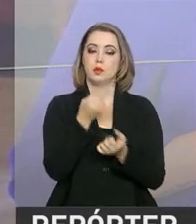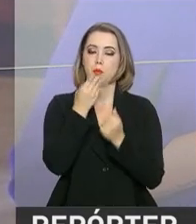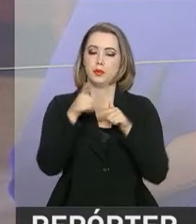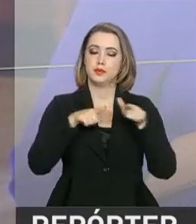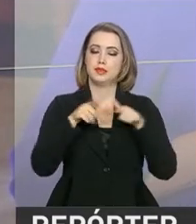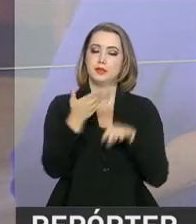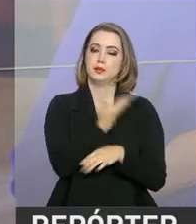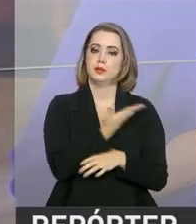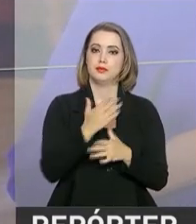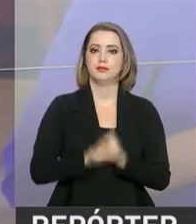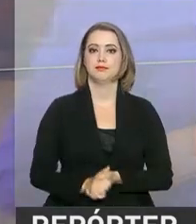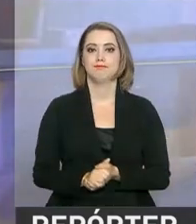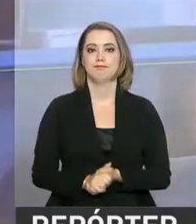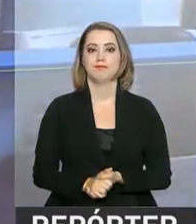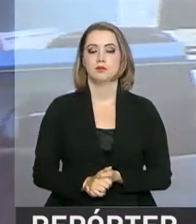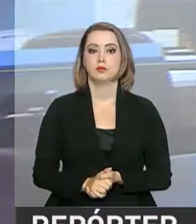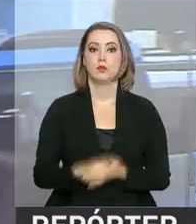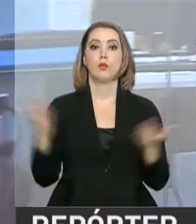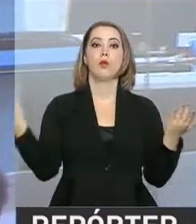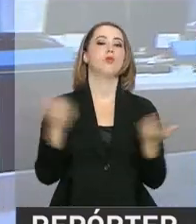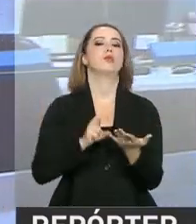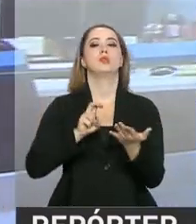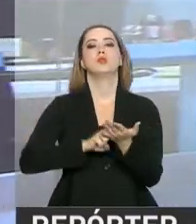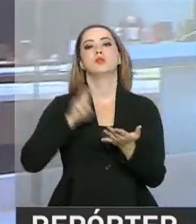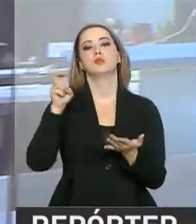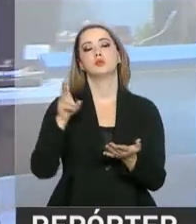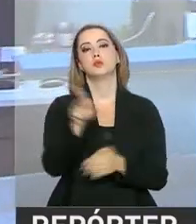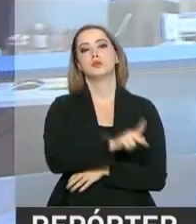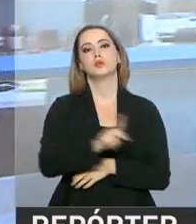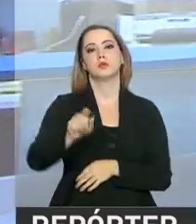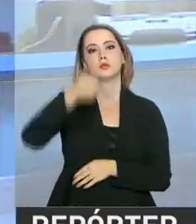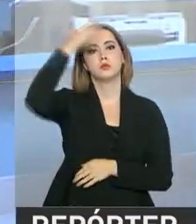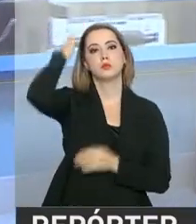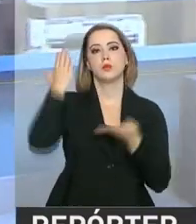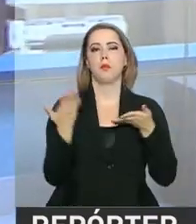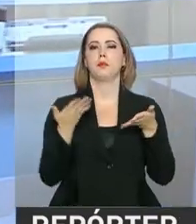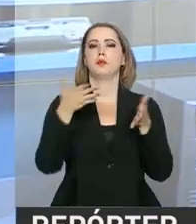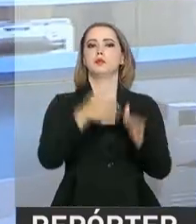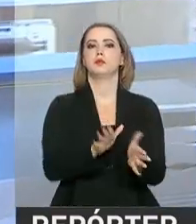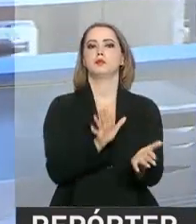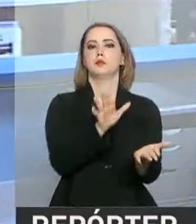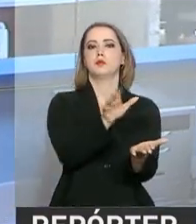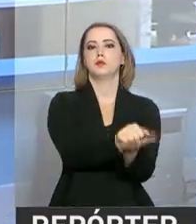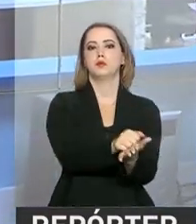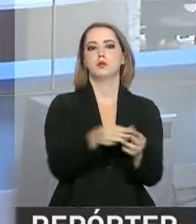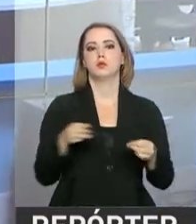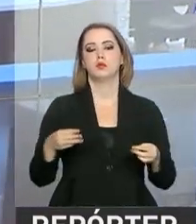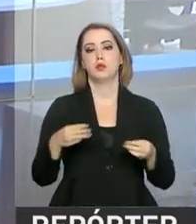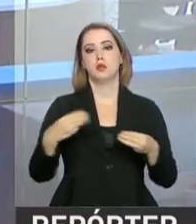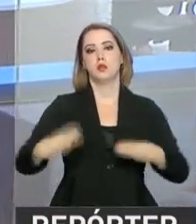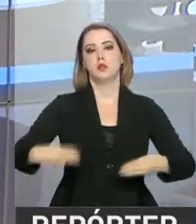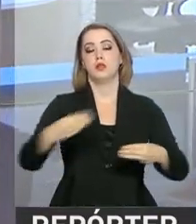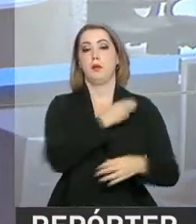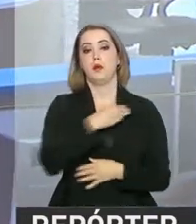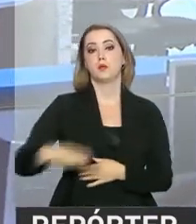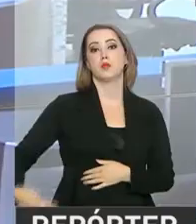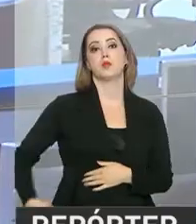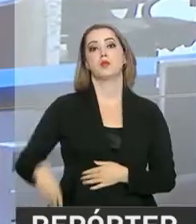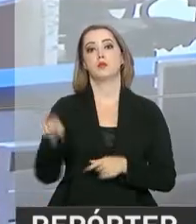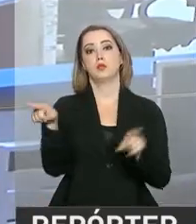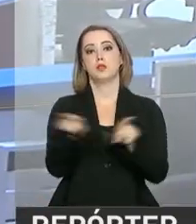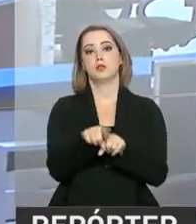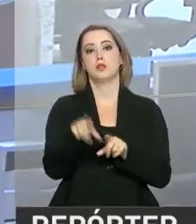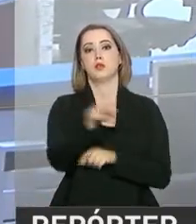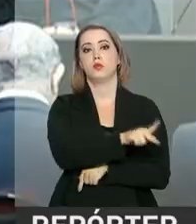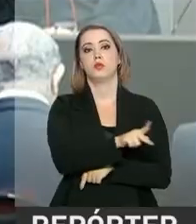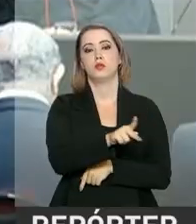aí. E hoje também pela manhã, o presidente Michel Temer participou da posse do ministro Raimundo Carreiro como presidente do Tribunal